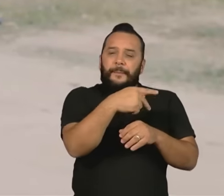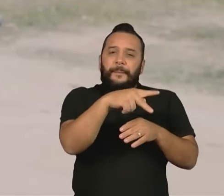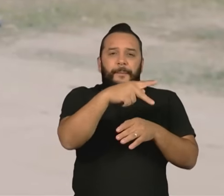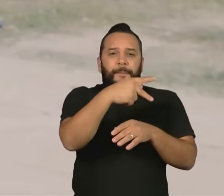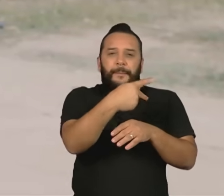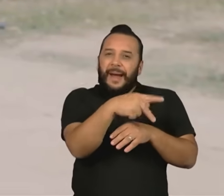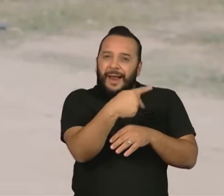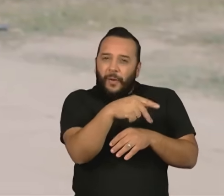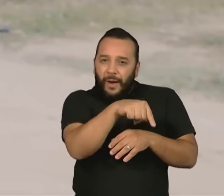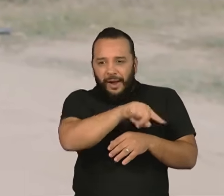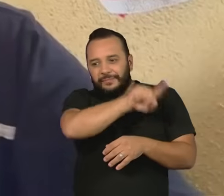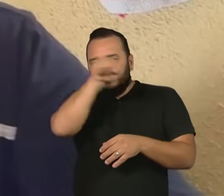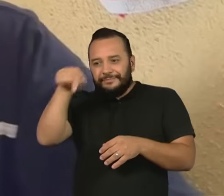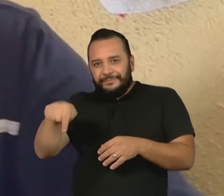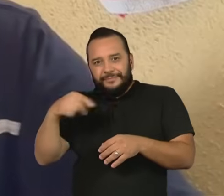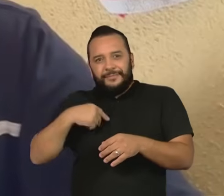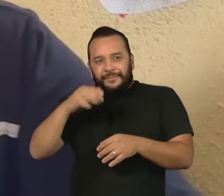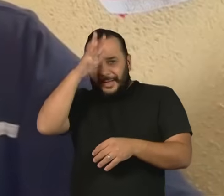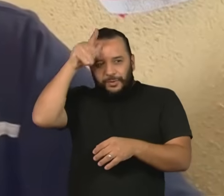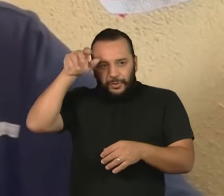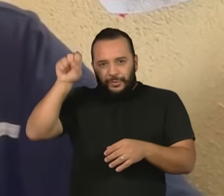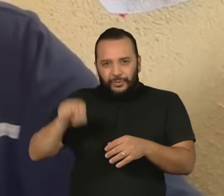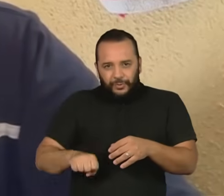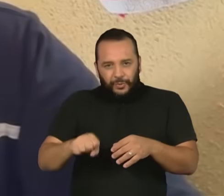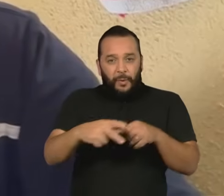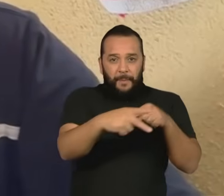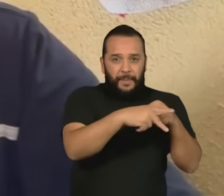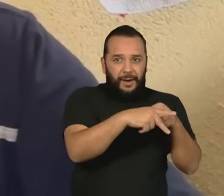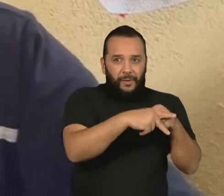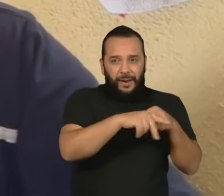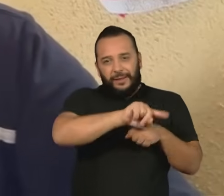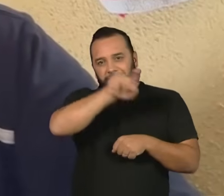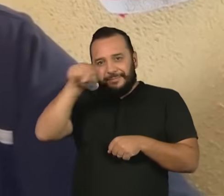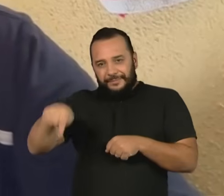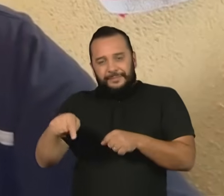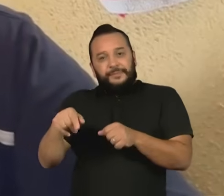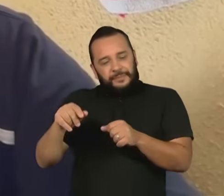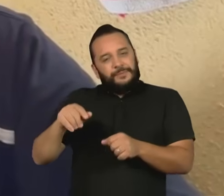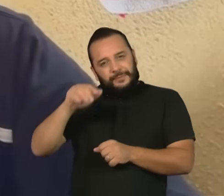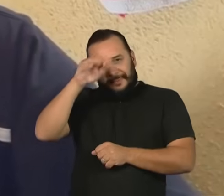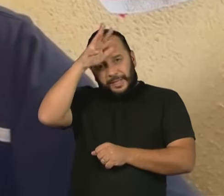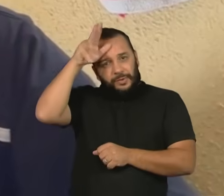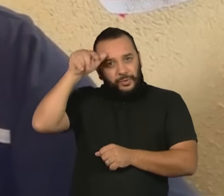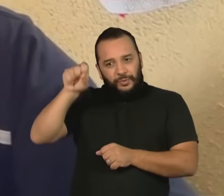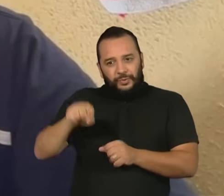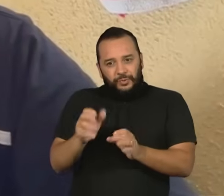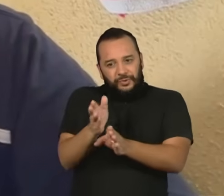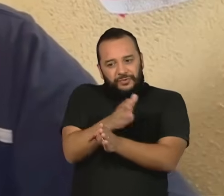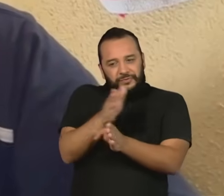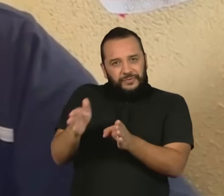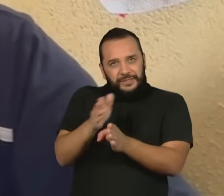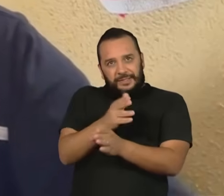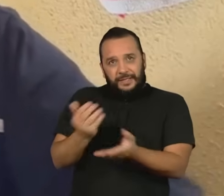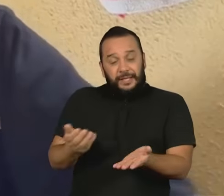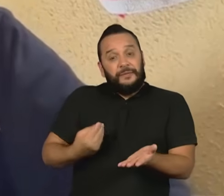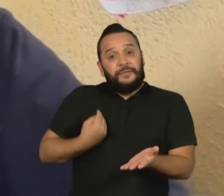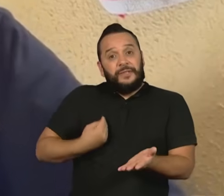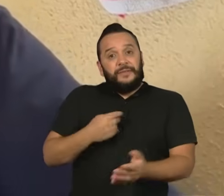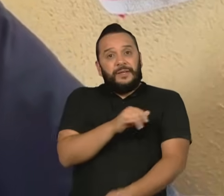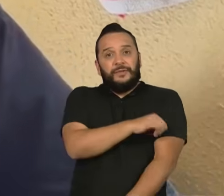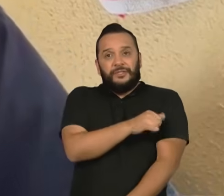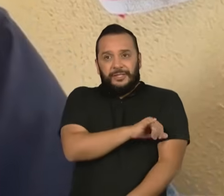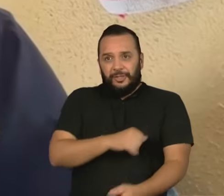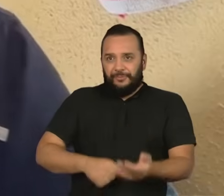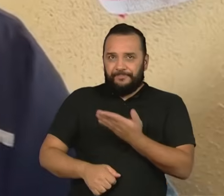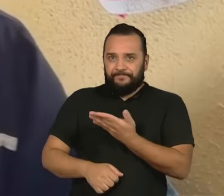de Janeiro. O Futuro da Terra, ele vai dar essa voz, essa narrativa